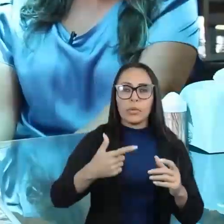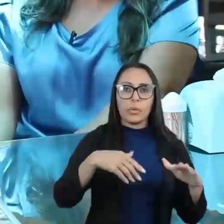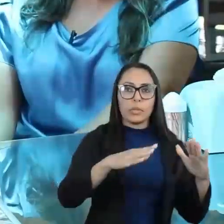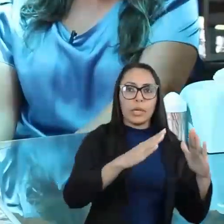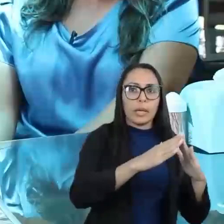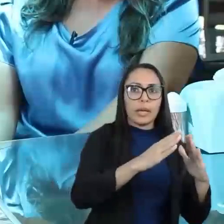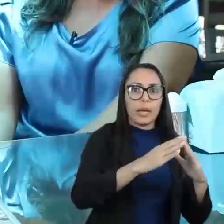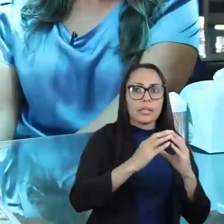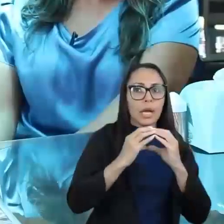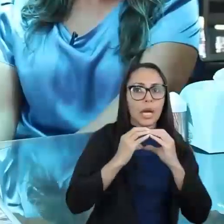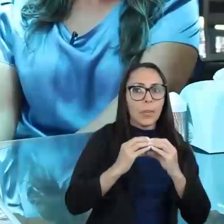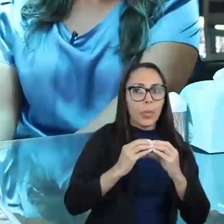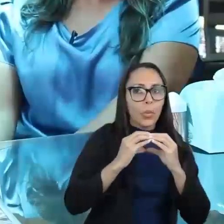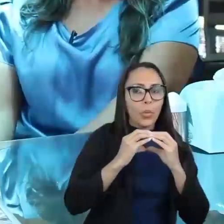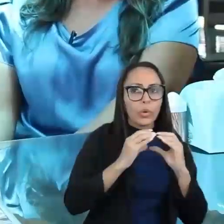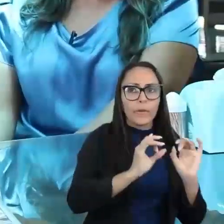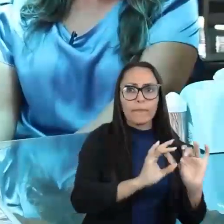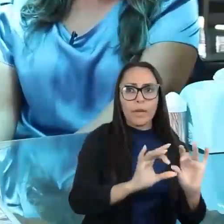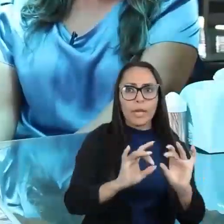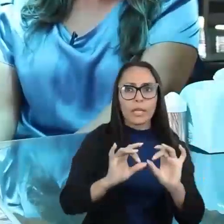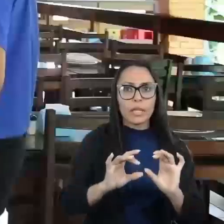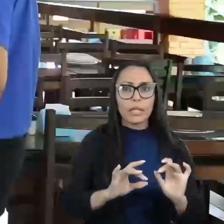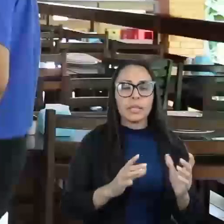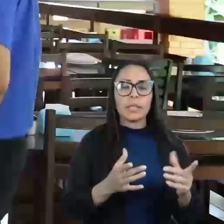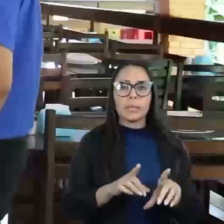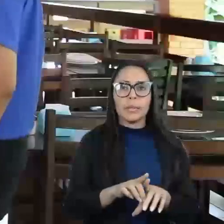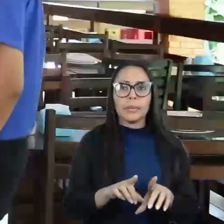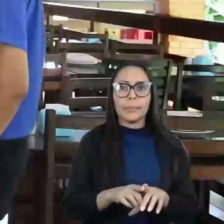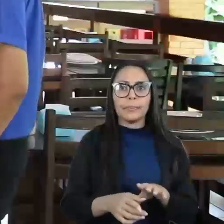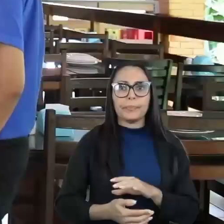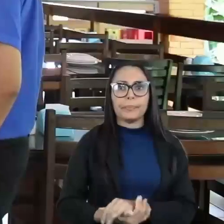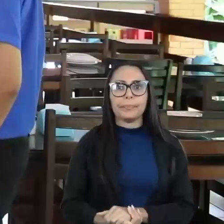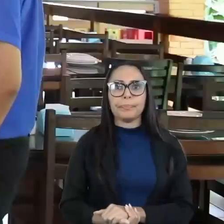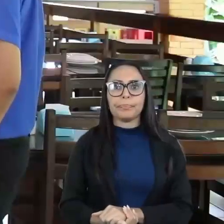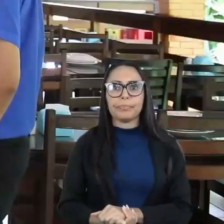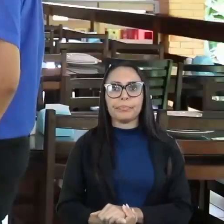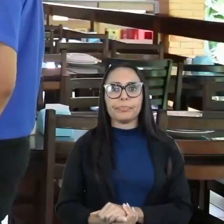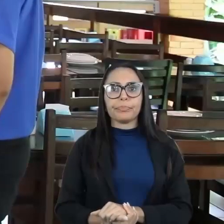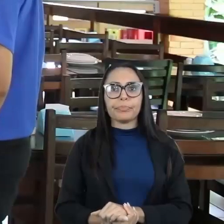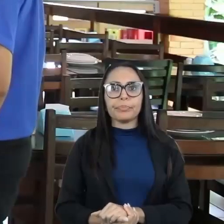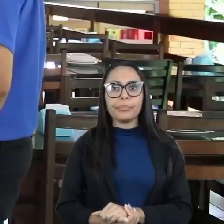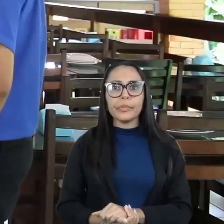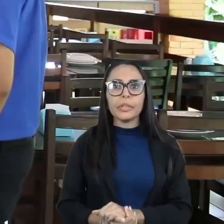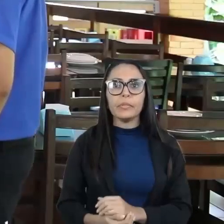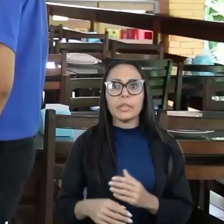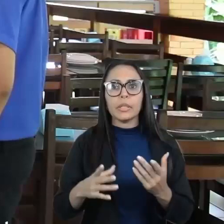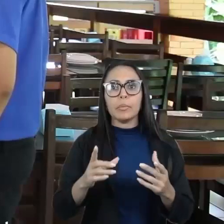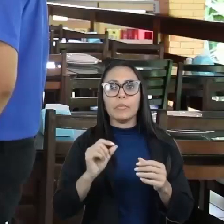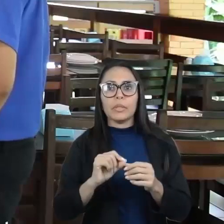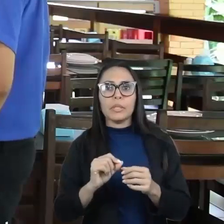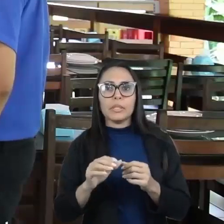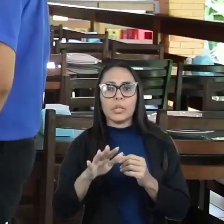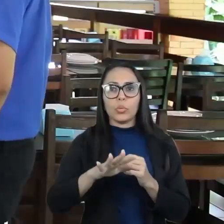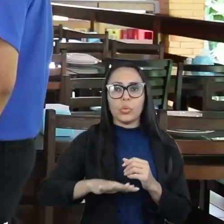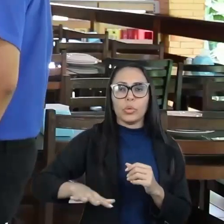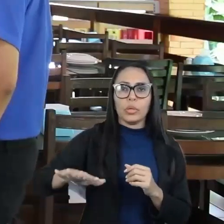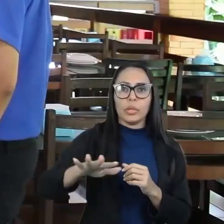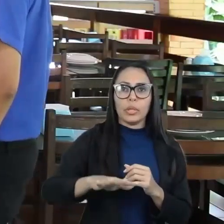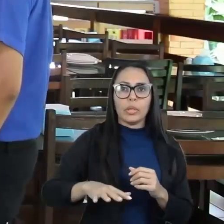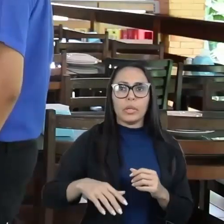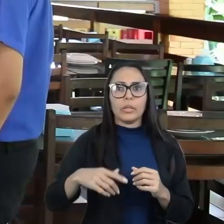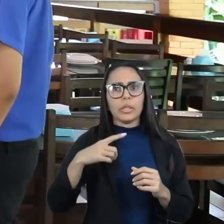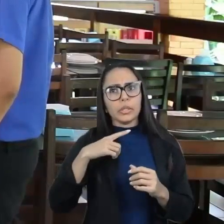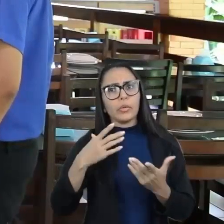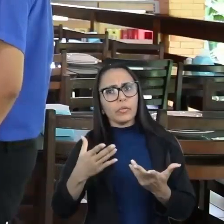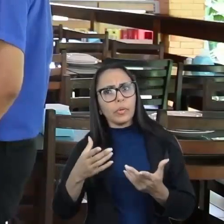hambúrguer, e isso eles trazem para cá. Eles muitas vezes chamam, Tiago, o que tu acha de a gente fazer isso aqui? Implementar algo novo. eu tenho um negócio, vamos fazer isso